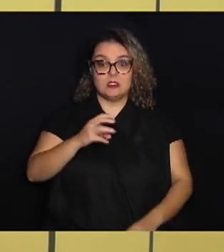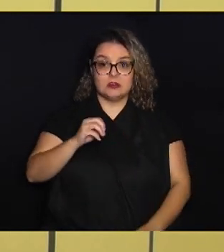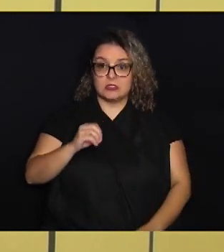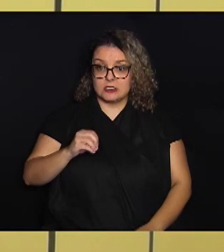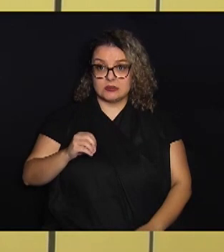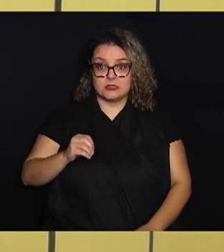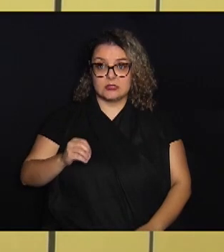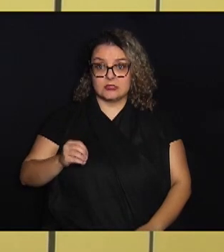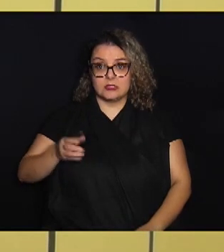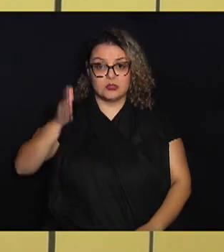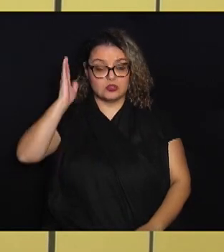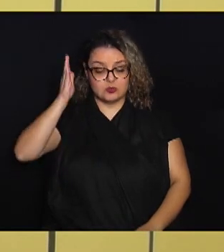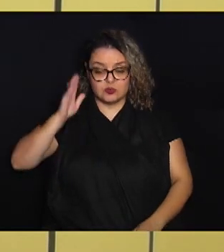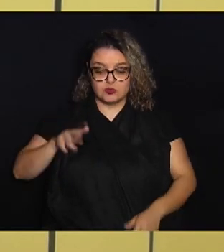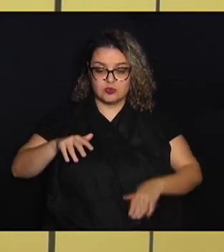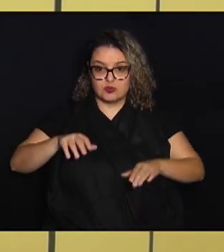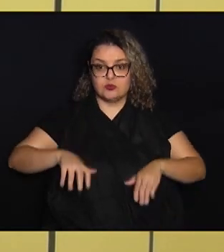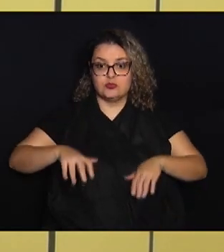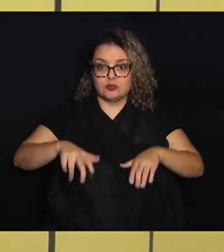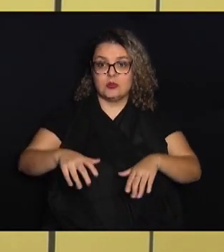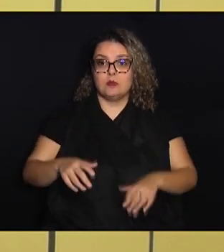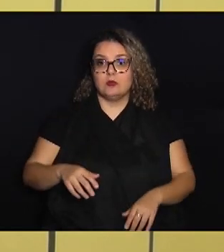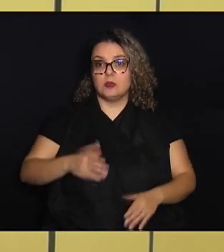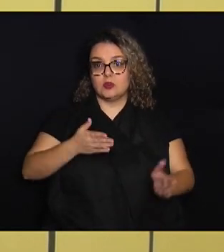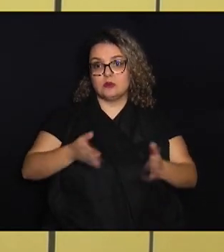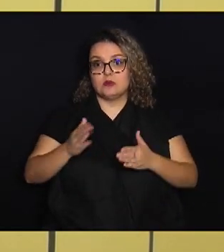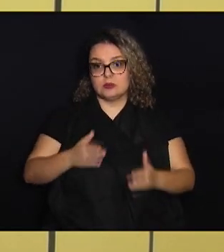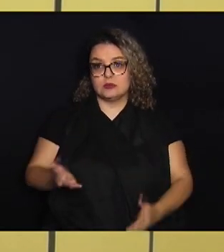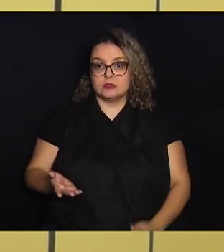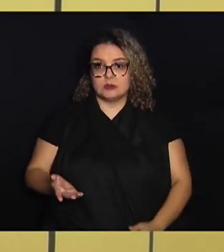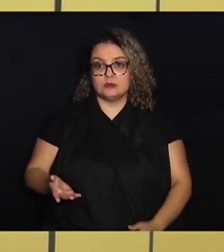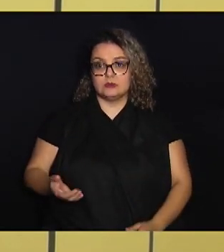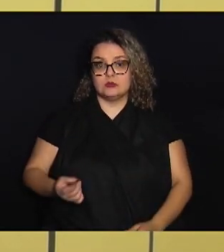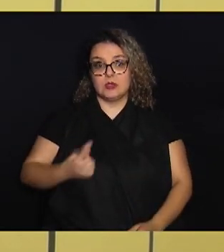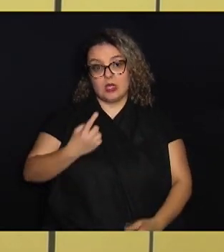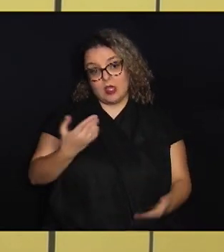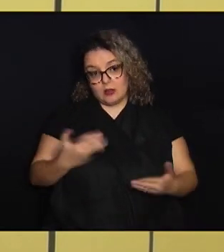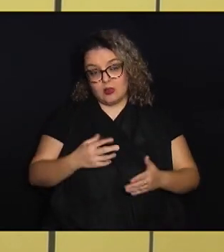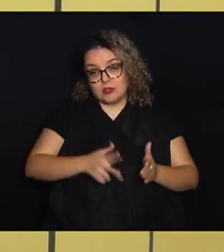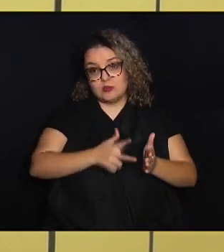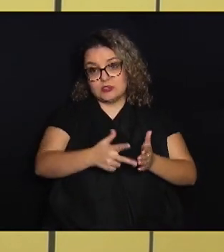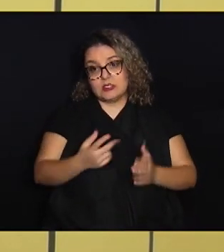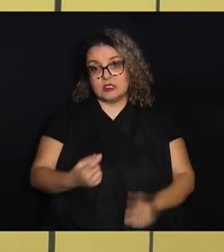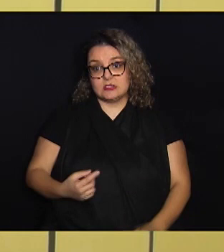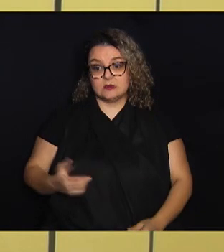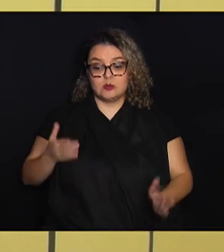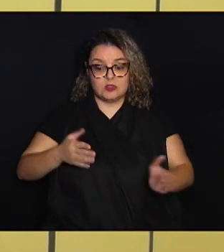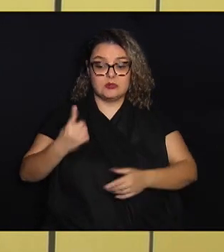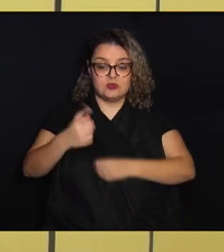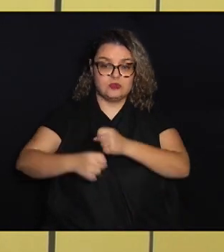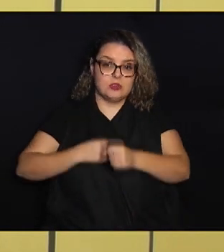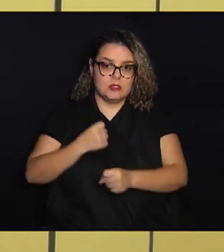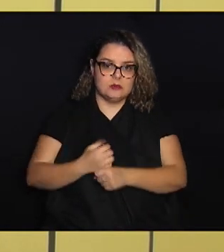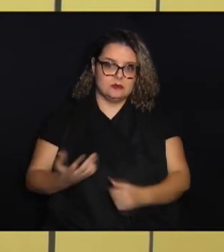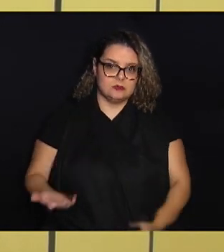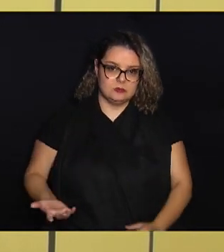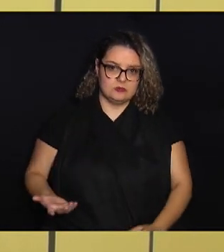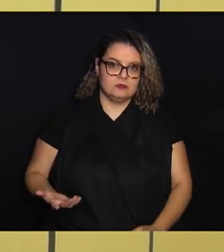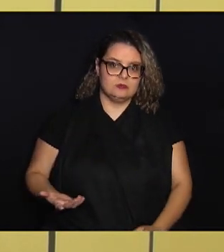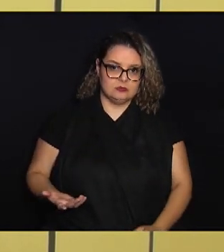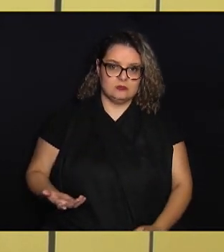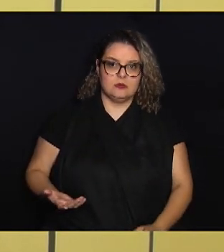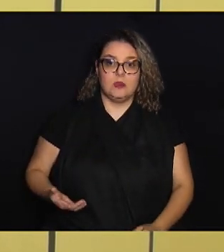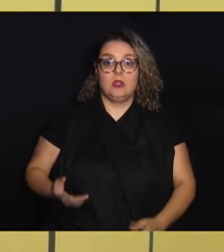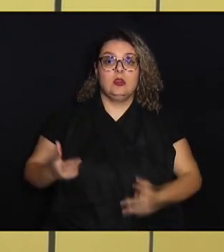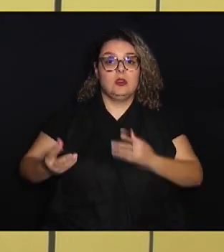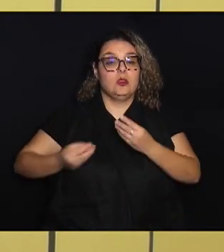de uma vez, carregando a produção de um ano. Agora vai por trem. Então essa é também uma maneira de mostrar como Campinas cresceu. E